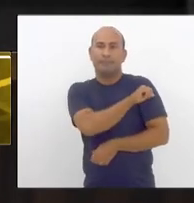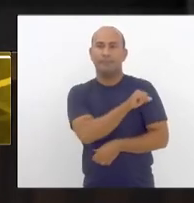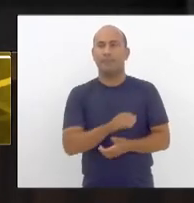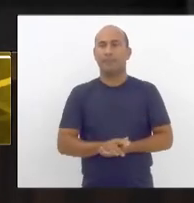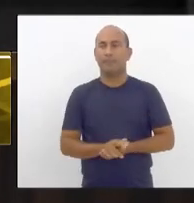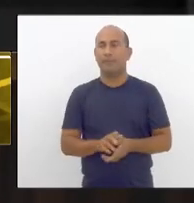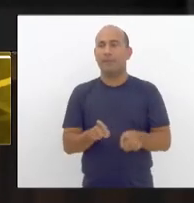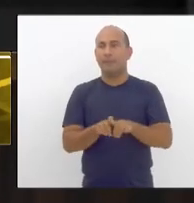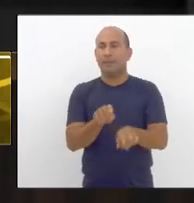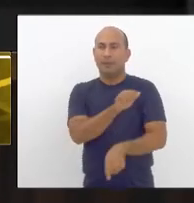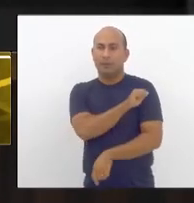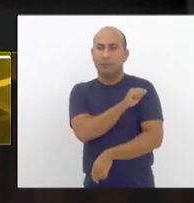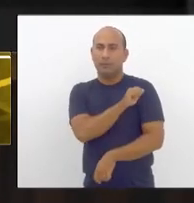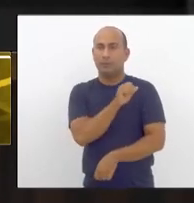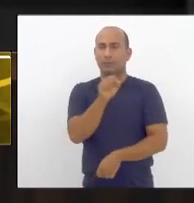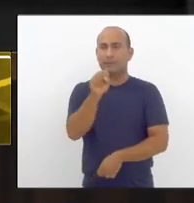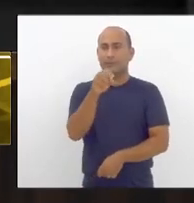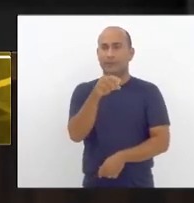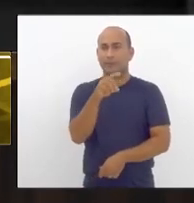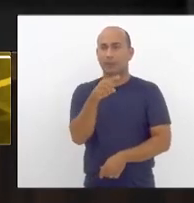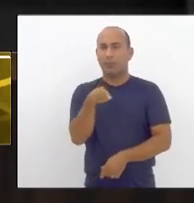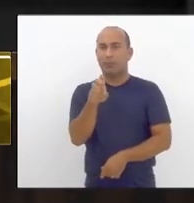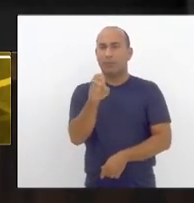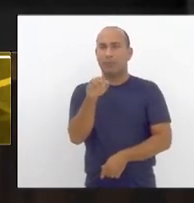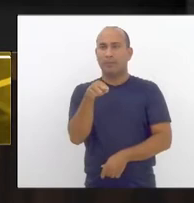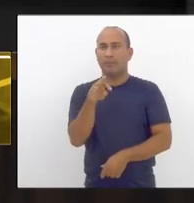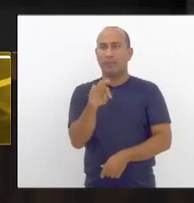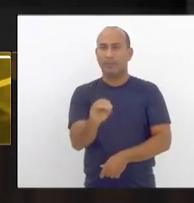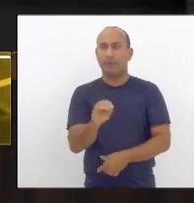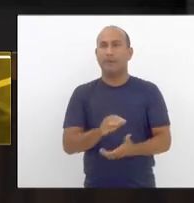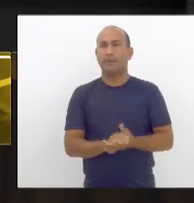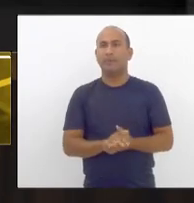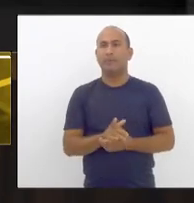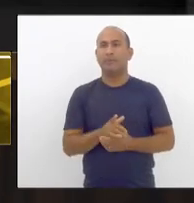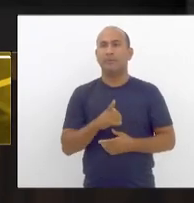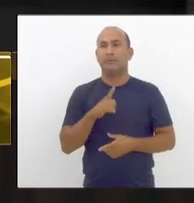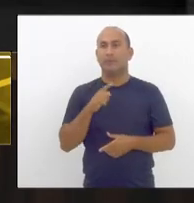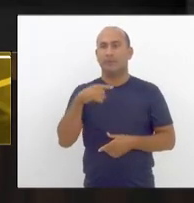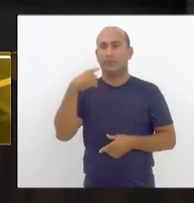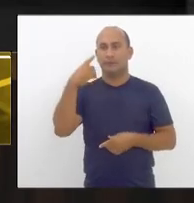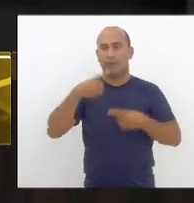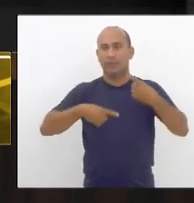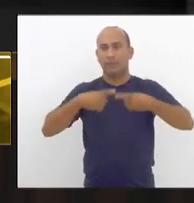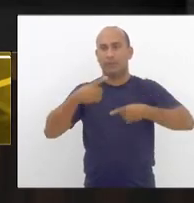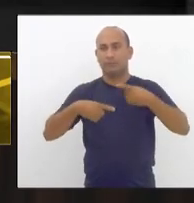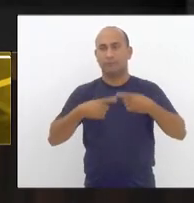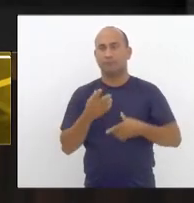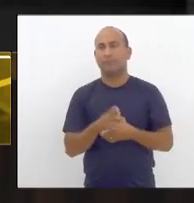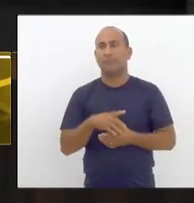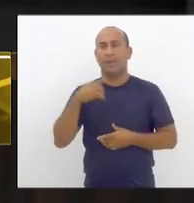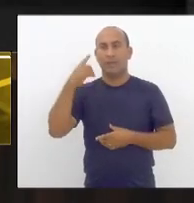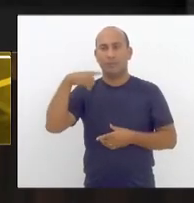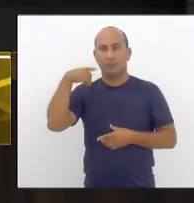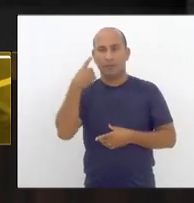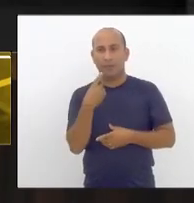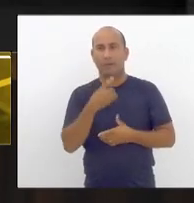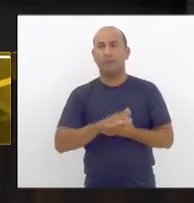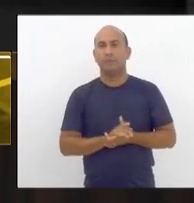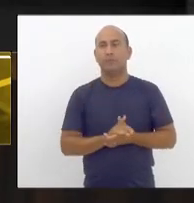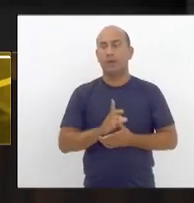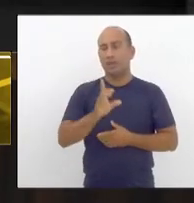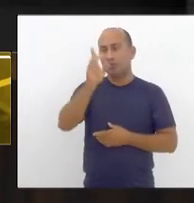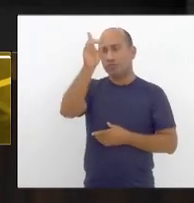São Bento tinha certeza de que seu futuro seria na advocacia formou-se um direito pelo Universidade